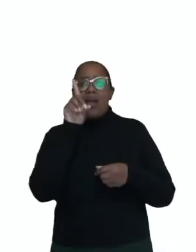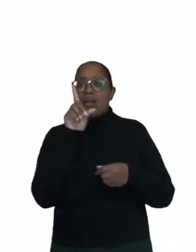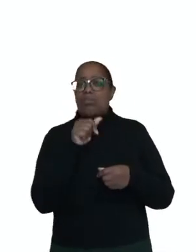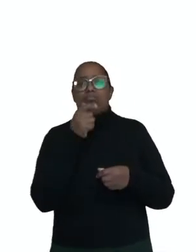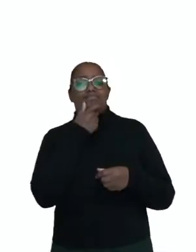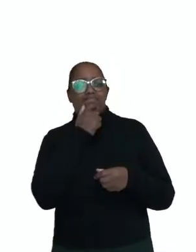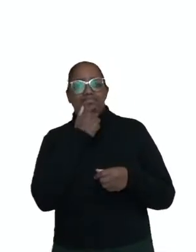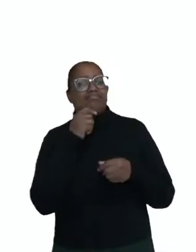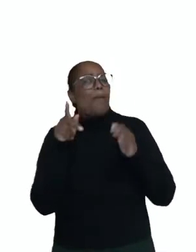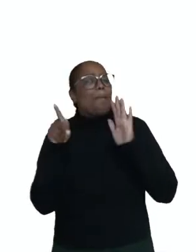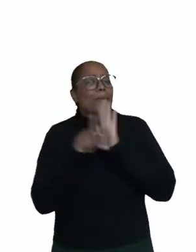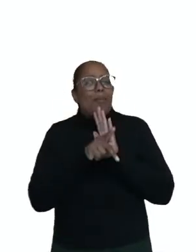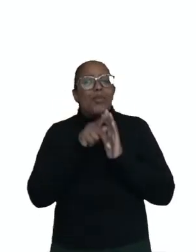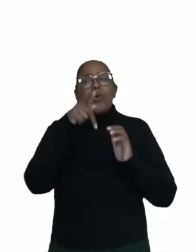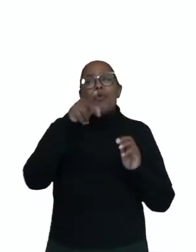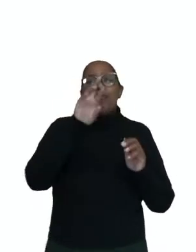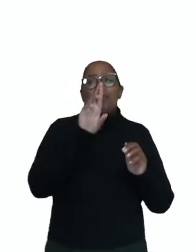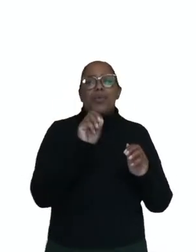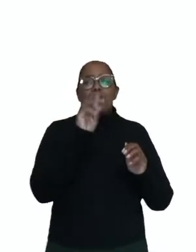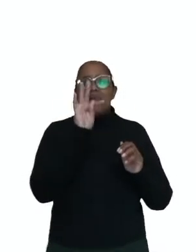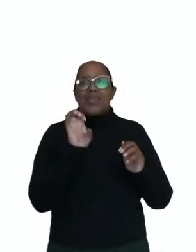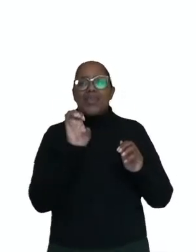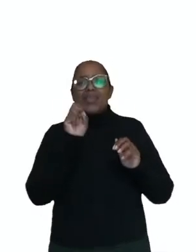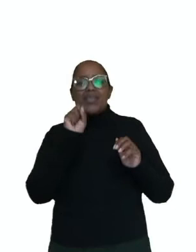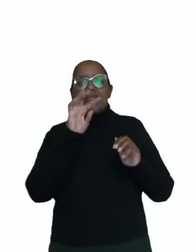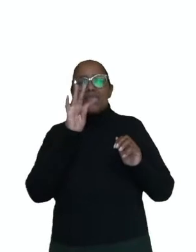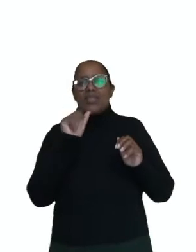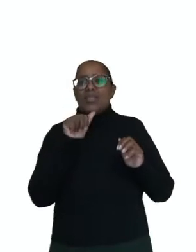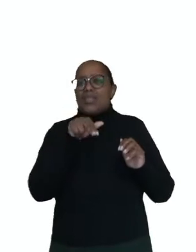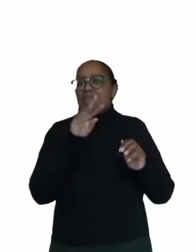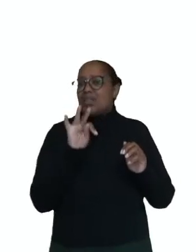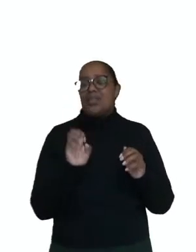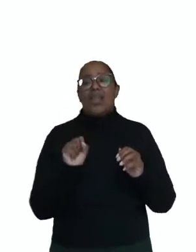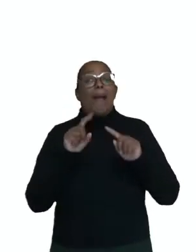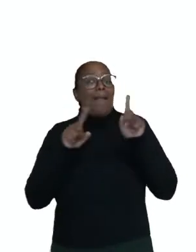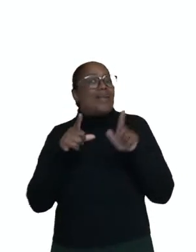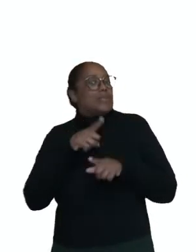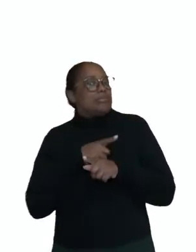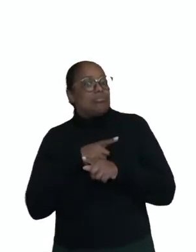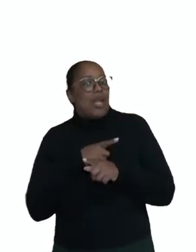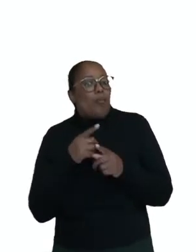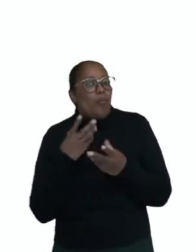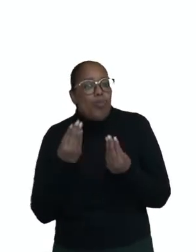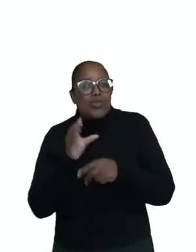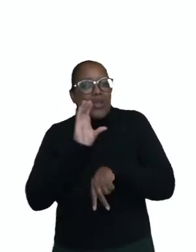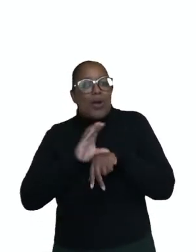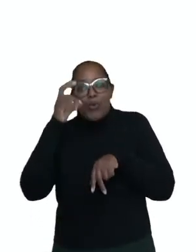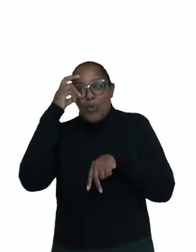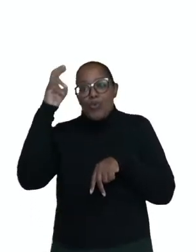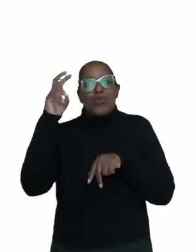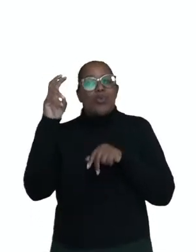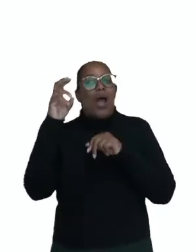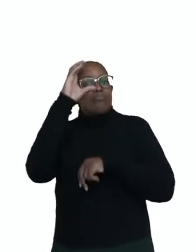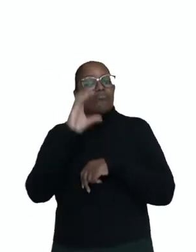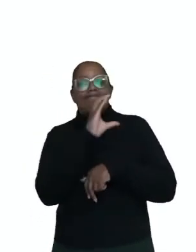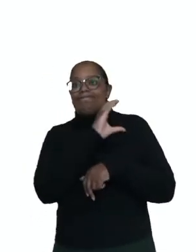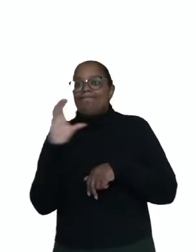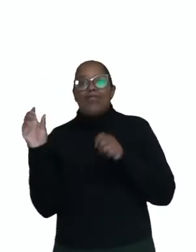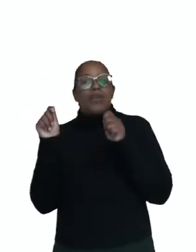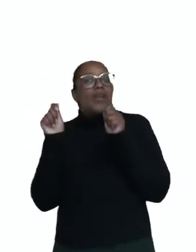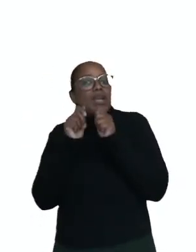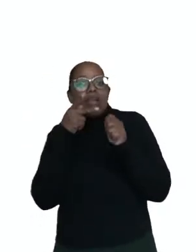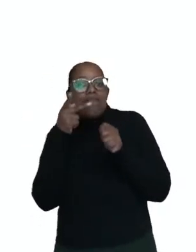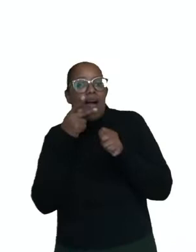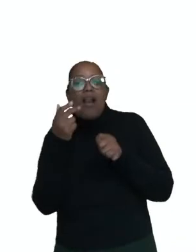predominantemente protestante, tem um berço católico que fala francês. Então, dentro dessa instituição, como há essa noção de